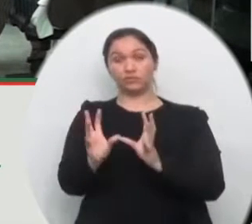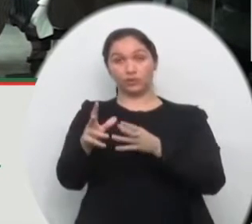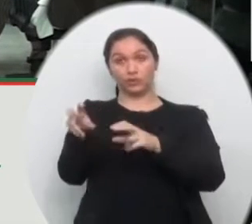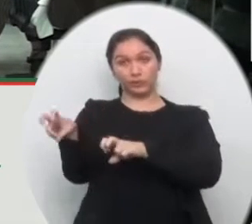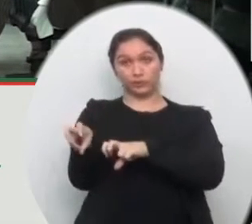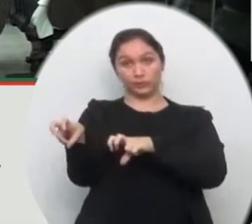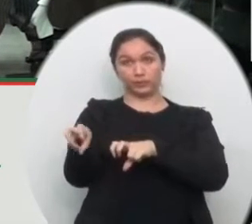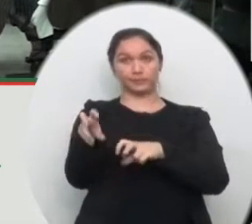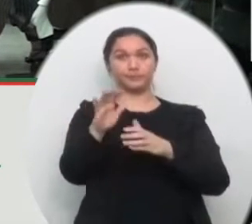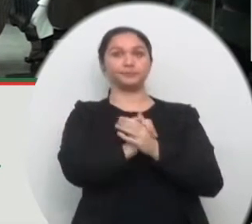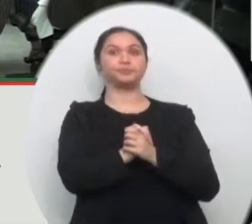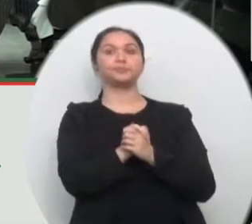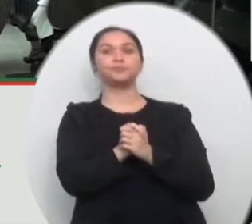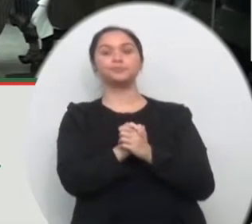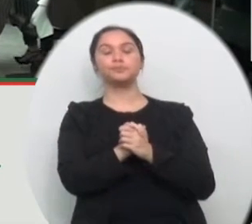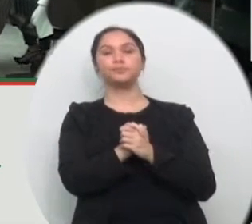E